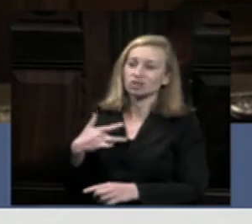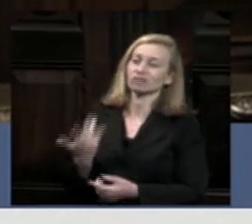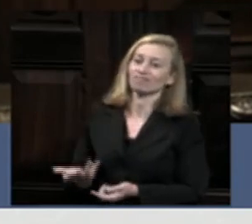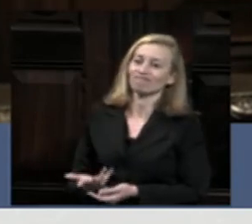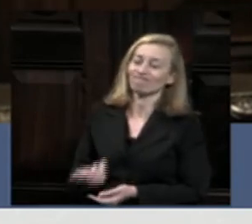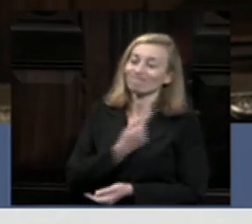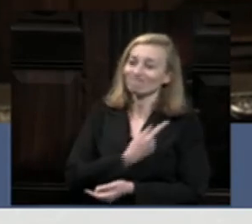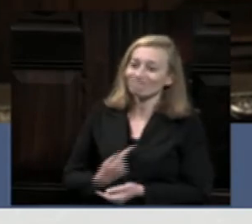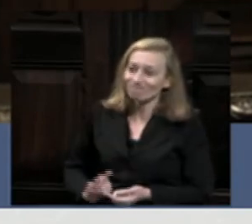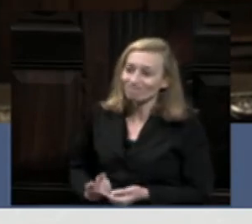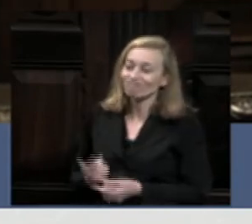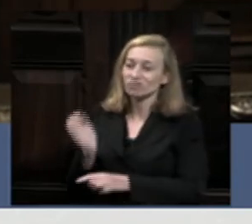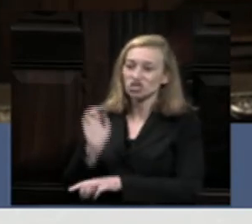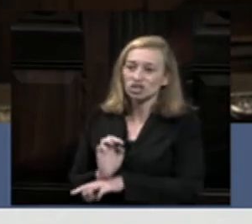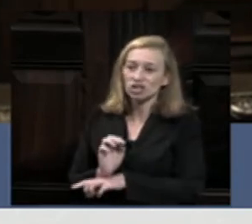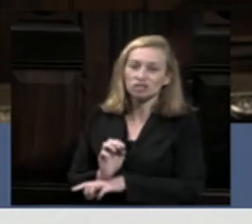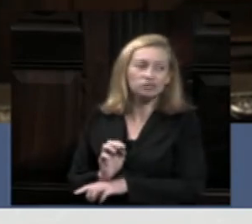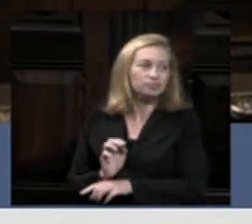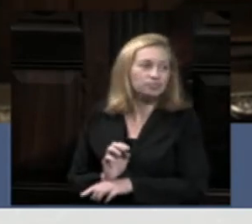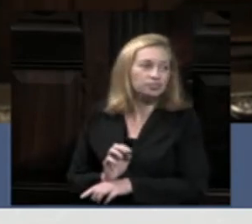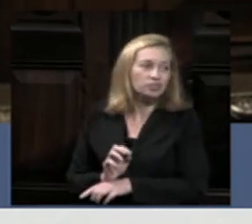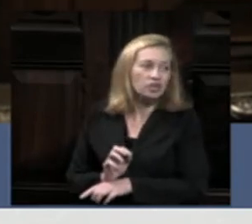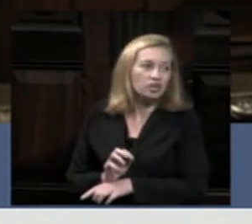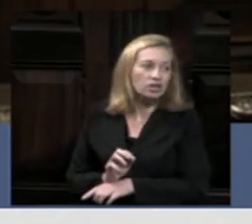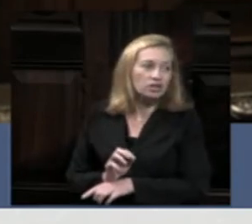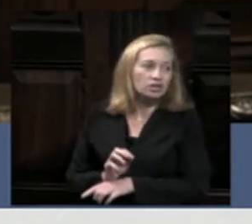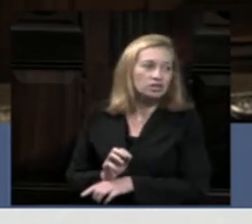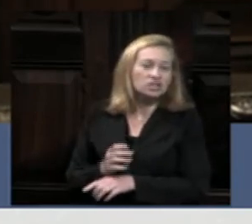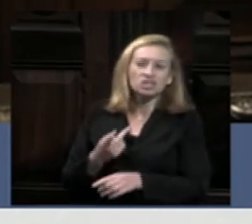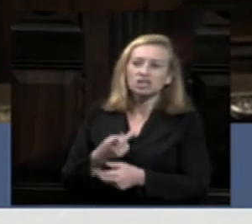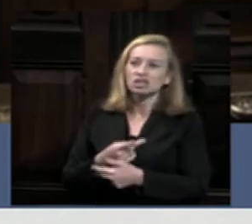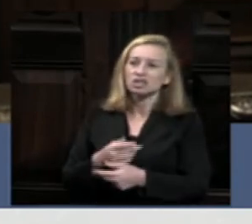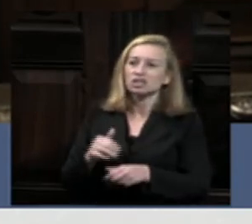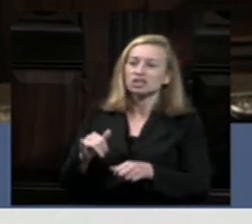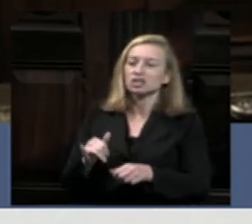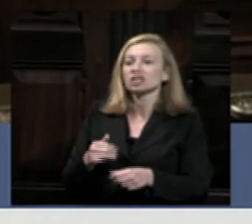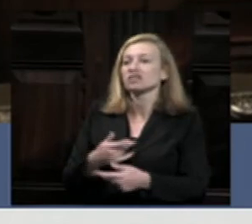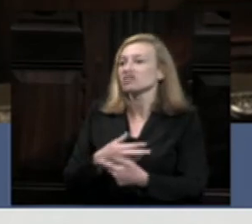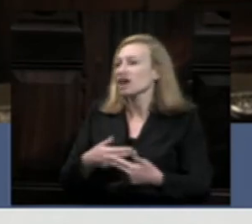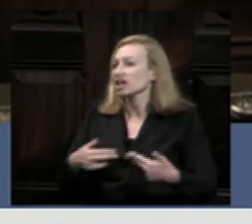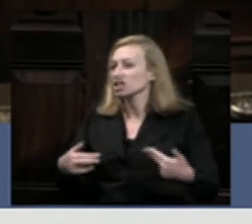Estado mergulhado em denúncias de irregularidade.